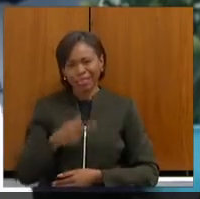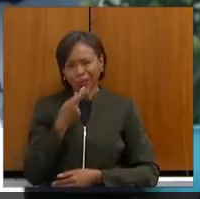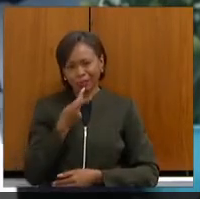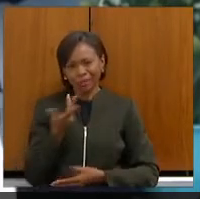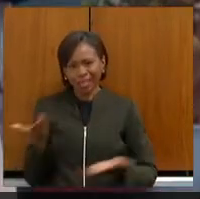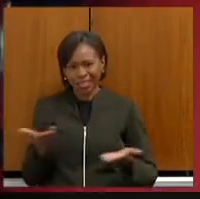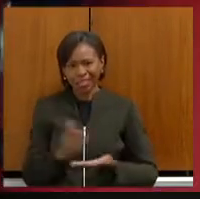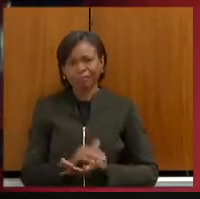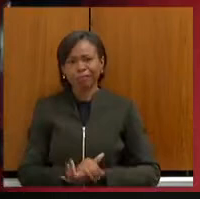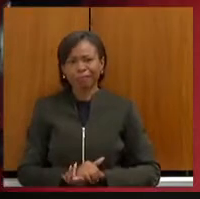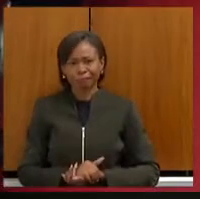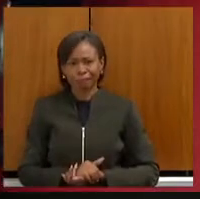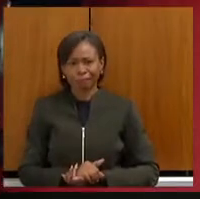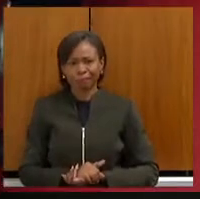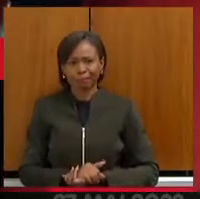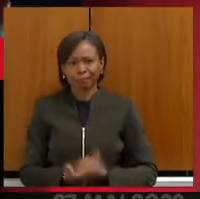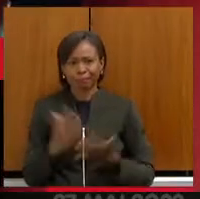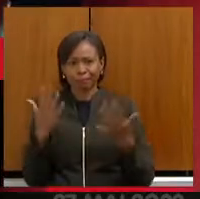fala